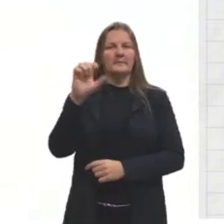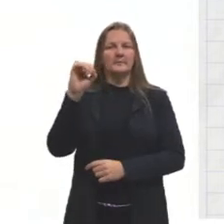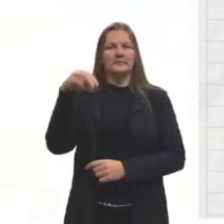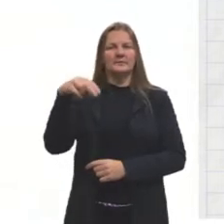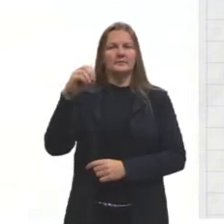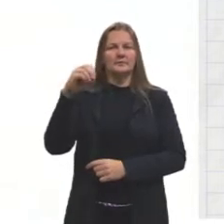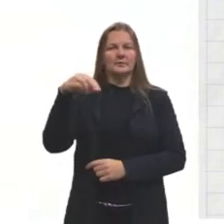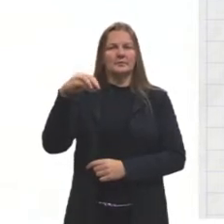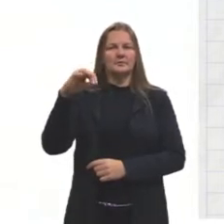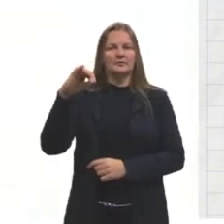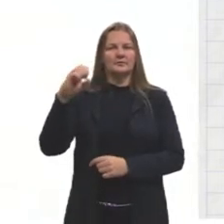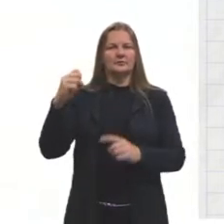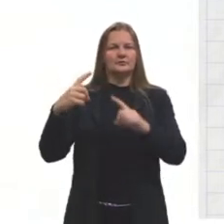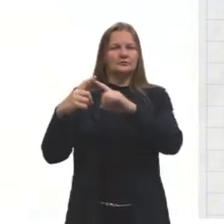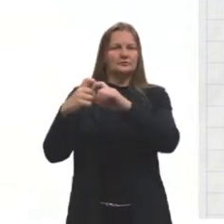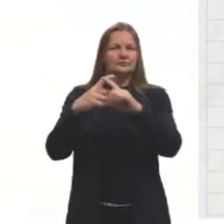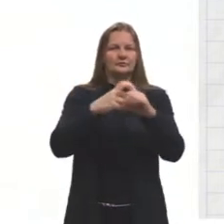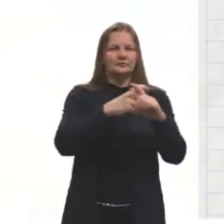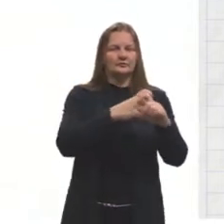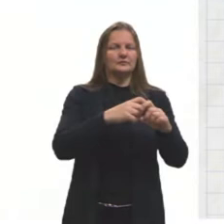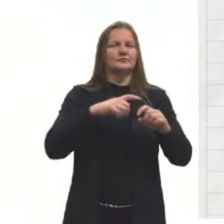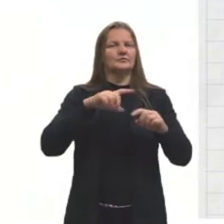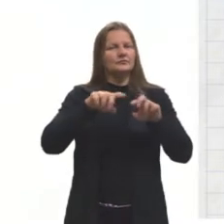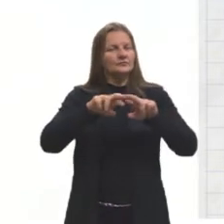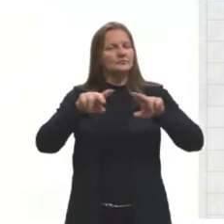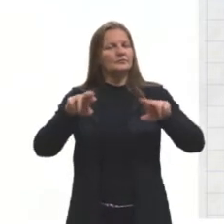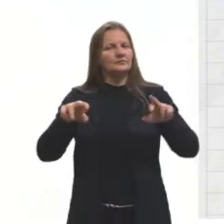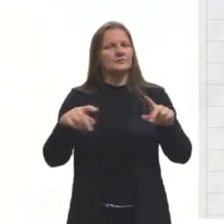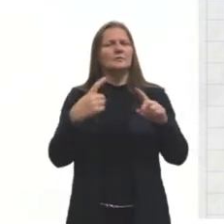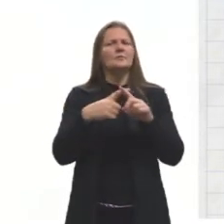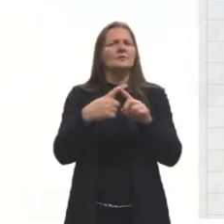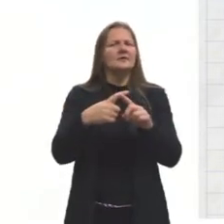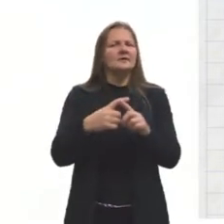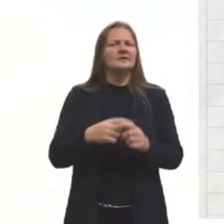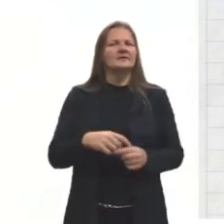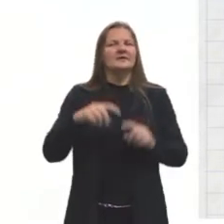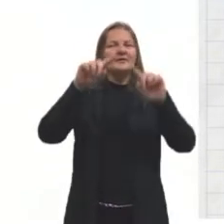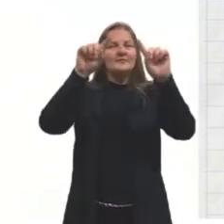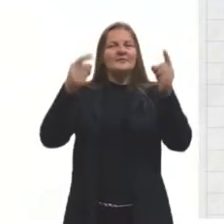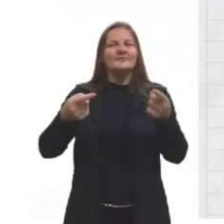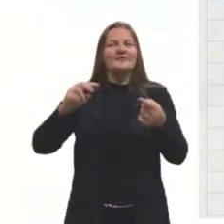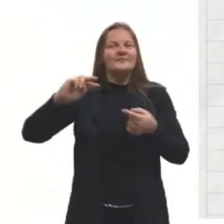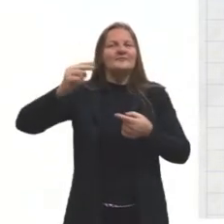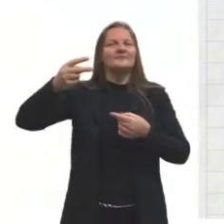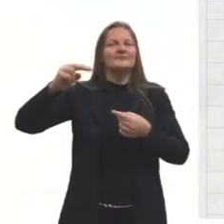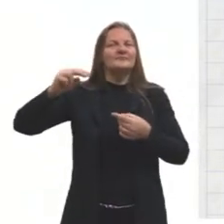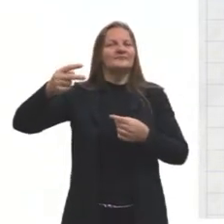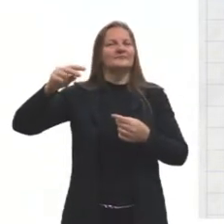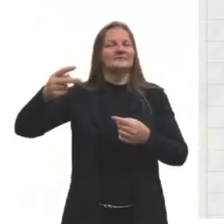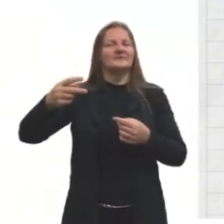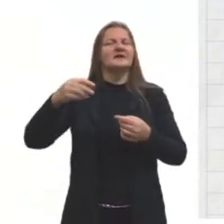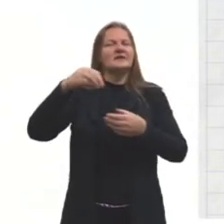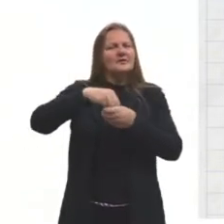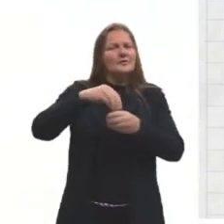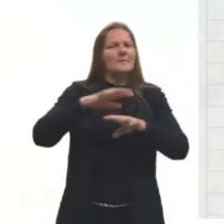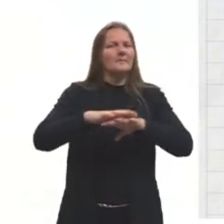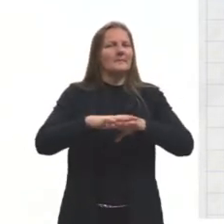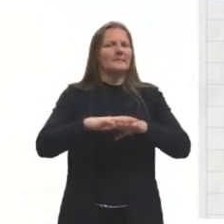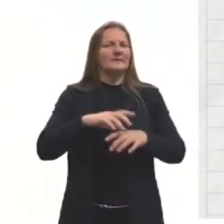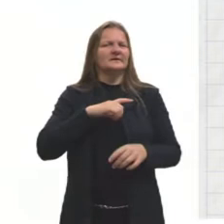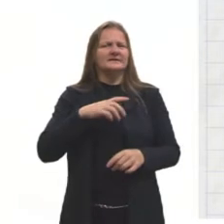produtos notáveis devido né Justamente a esta frequência que eles aparecem na matemática